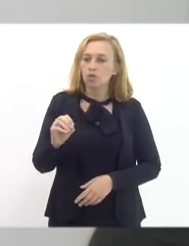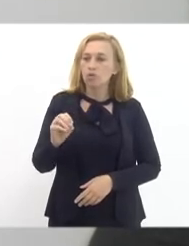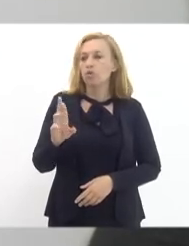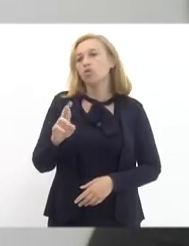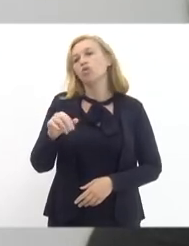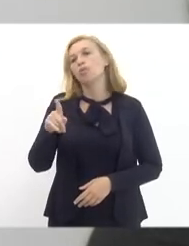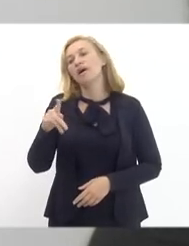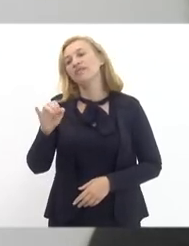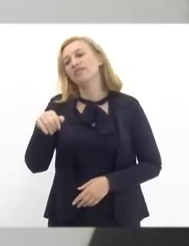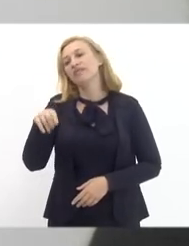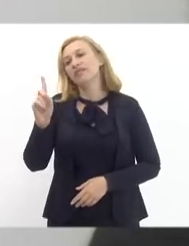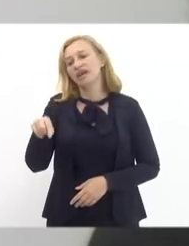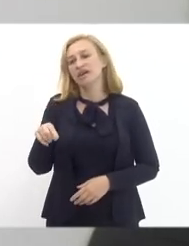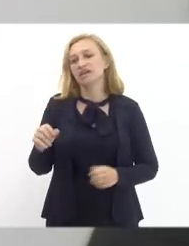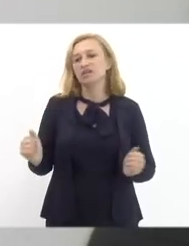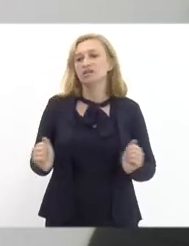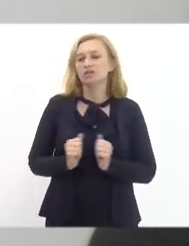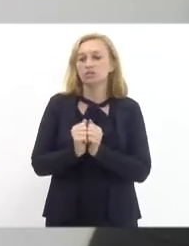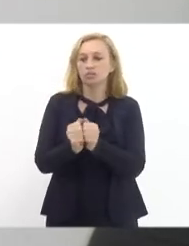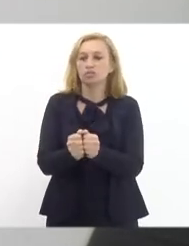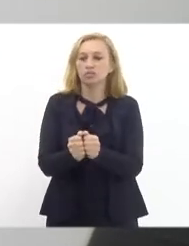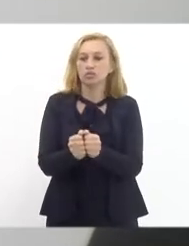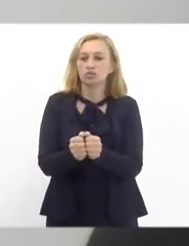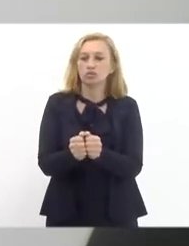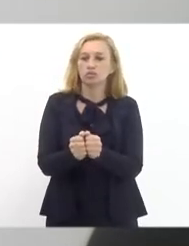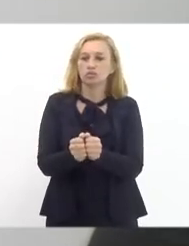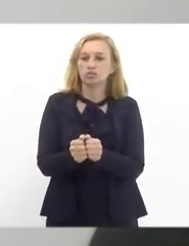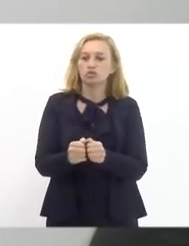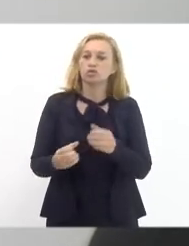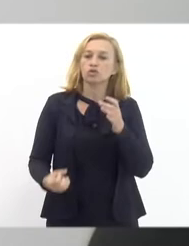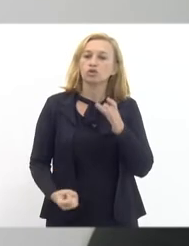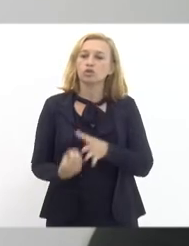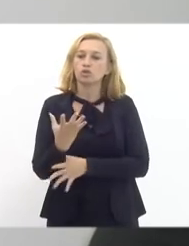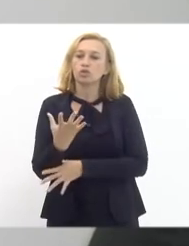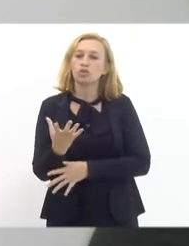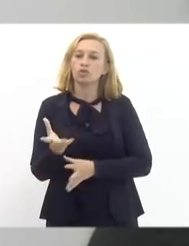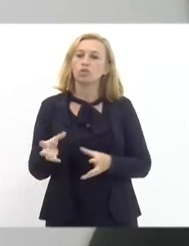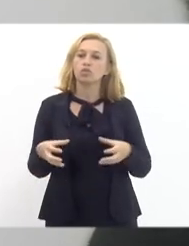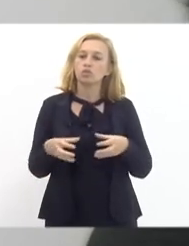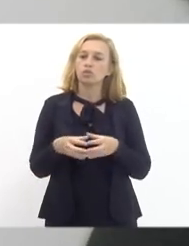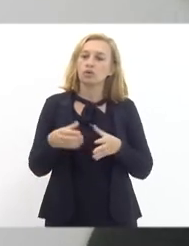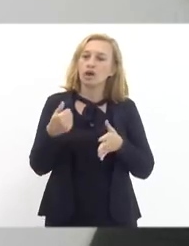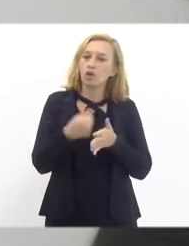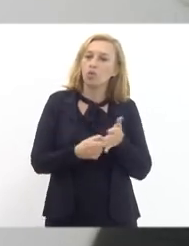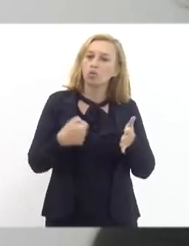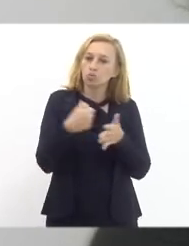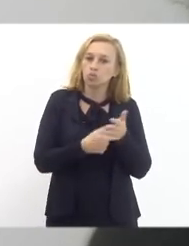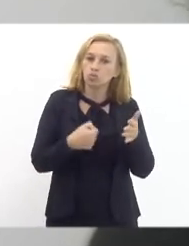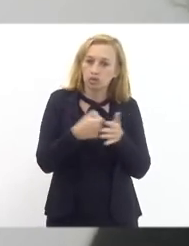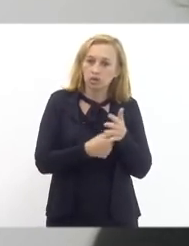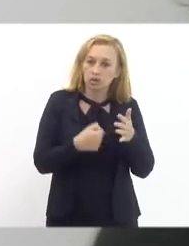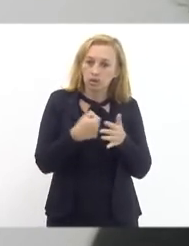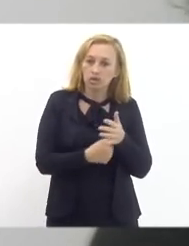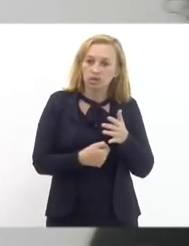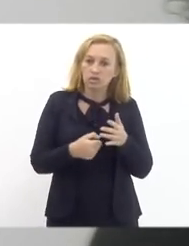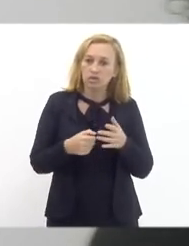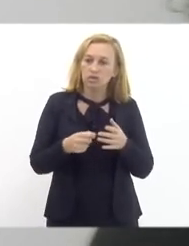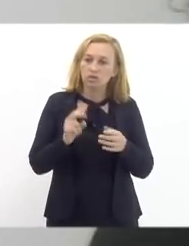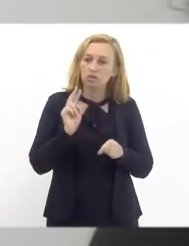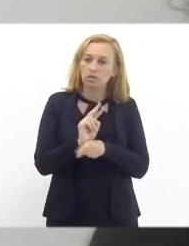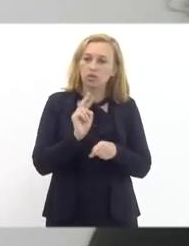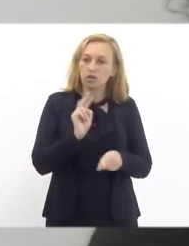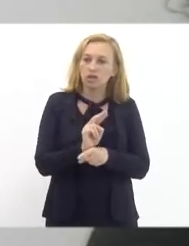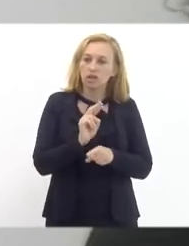se uniu e lutou, construiu um coletivo para lutar pela preservação